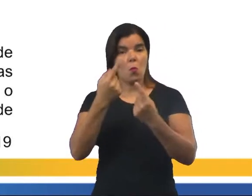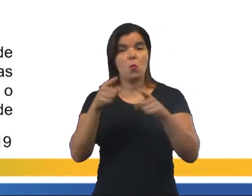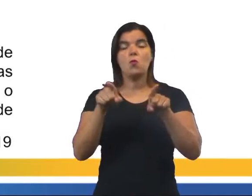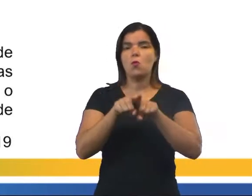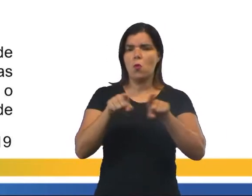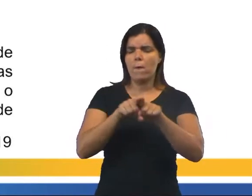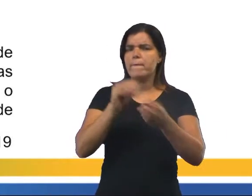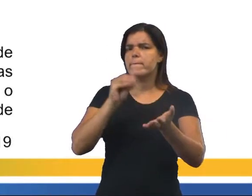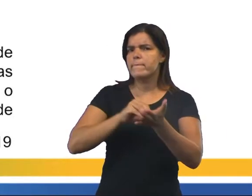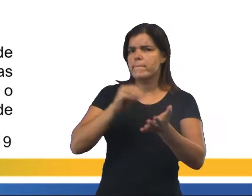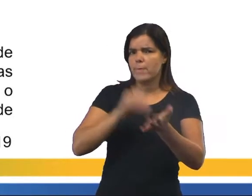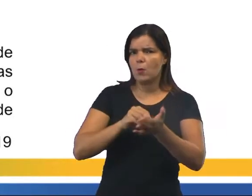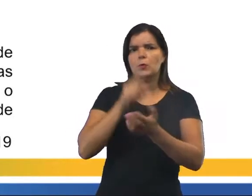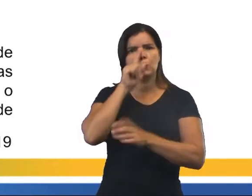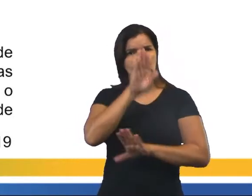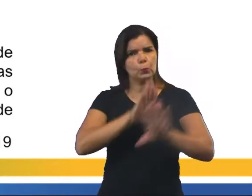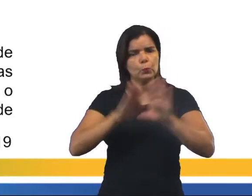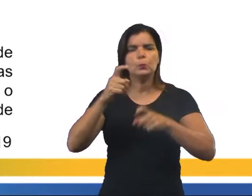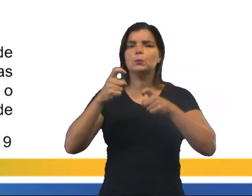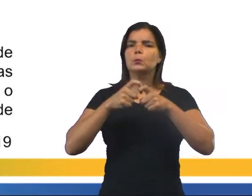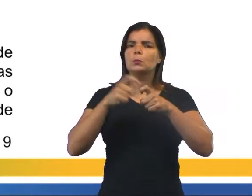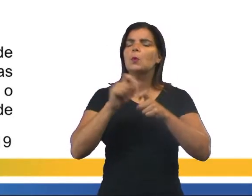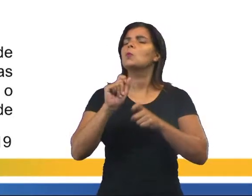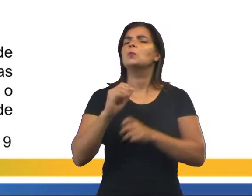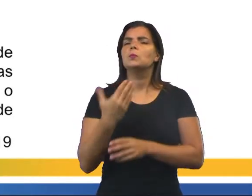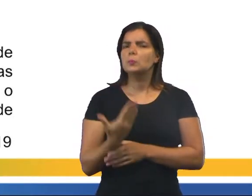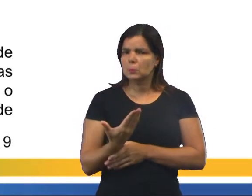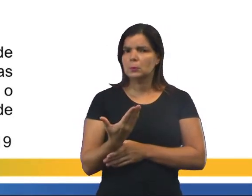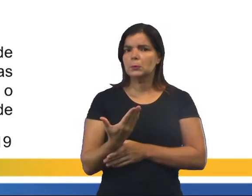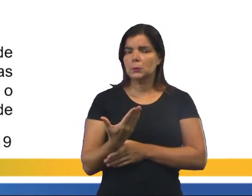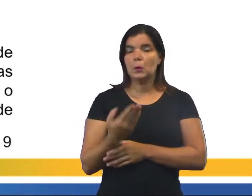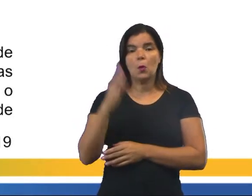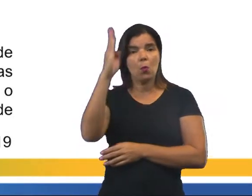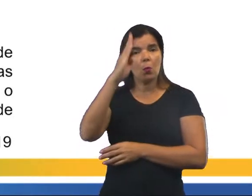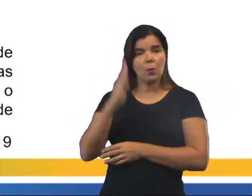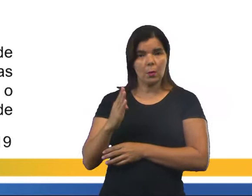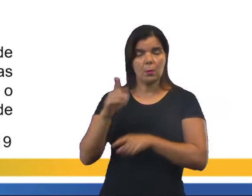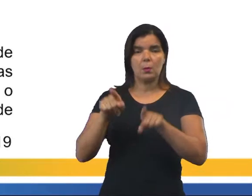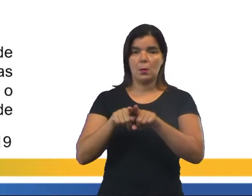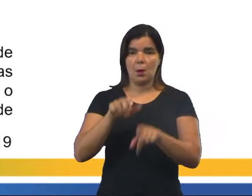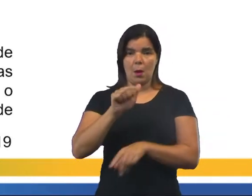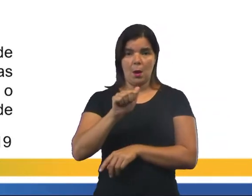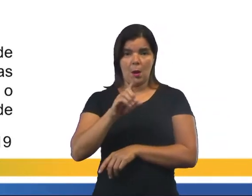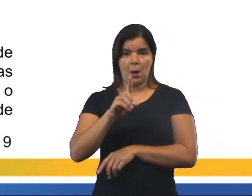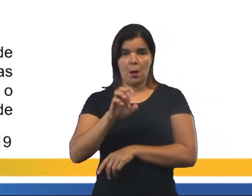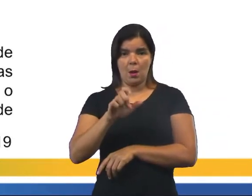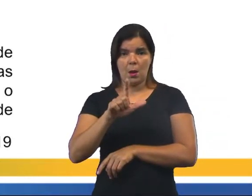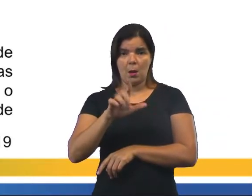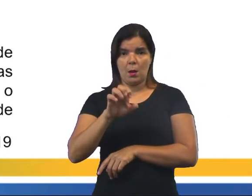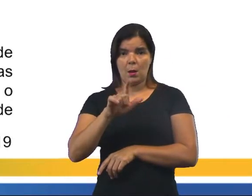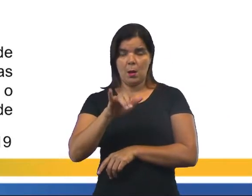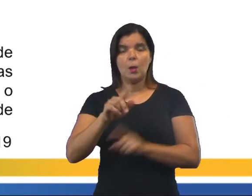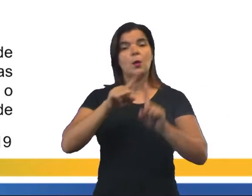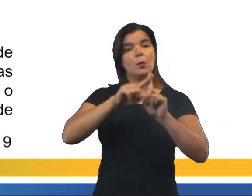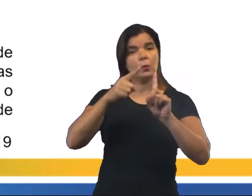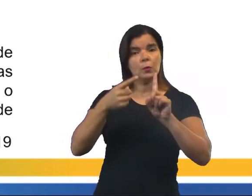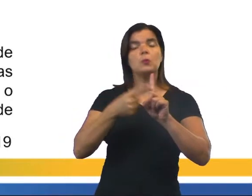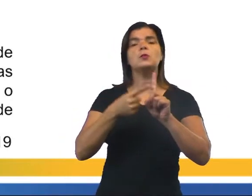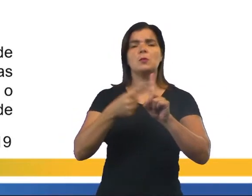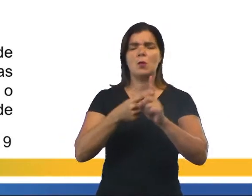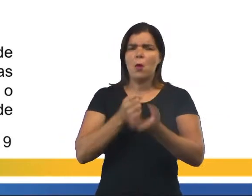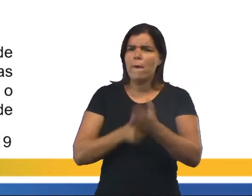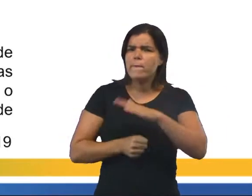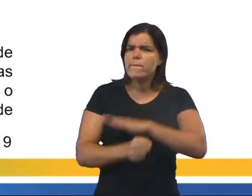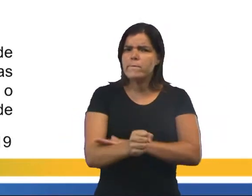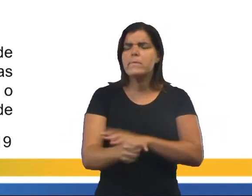ou negligência médicas. O que aconteceu com a brasileira Adelir Gomes, grávida e forçada